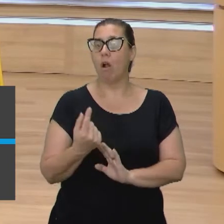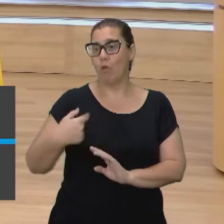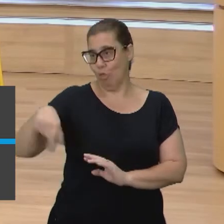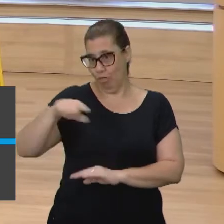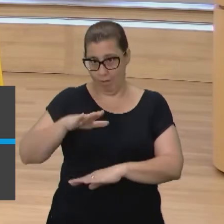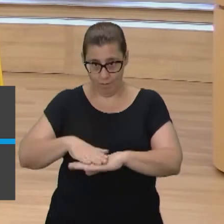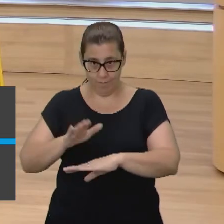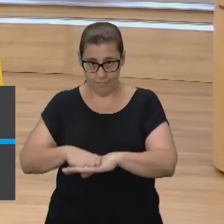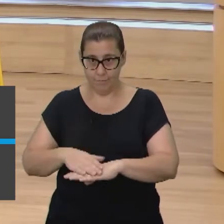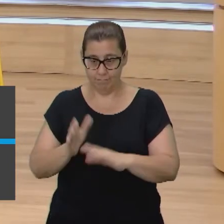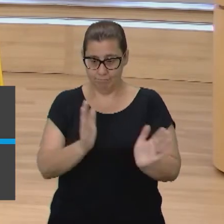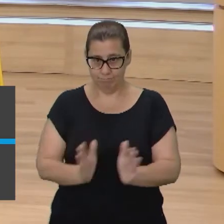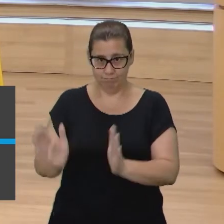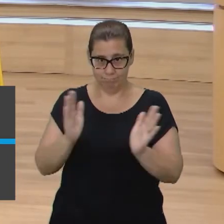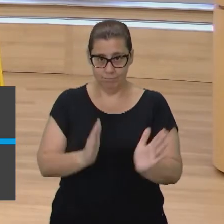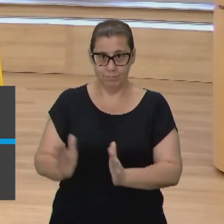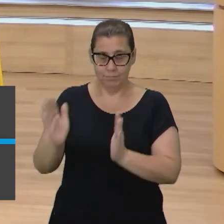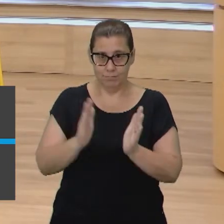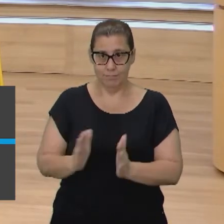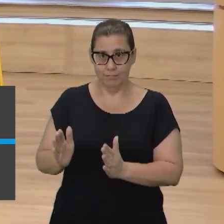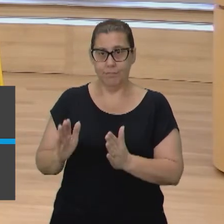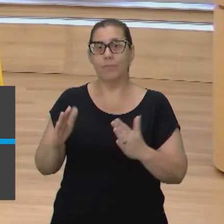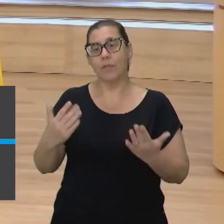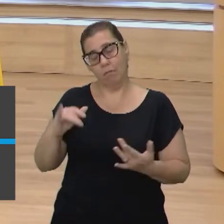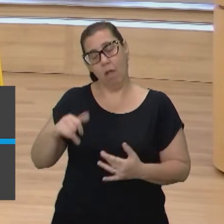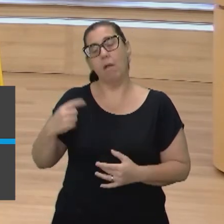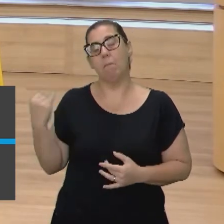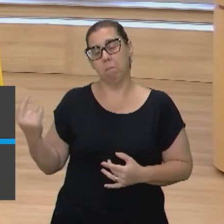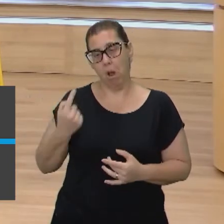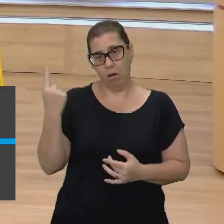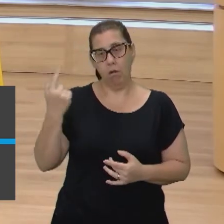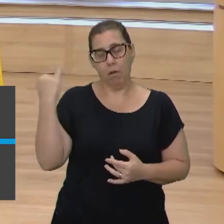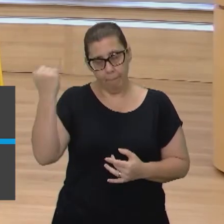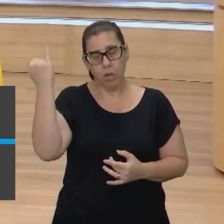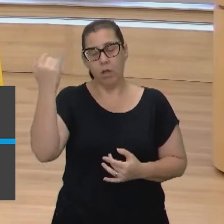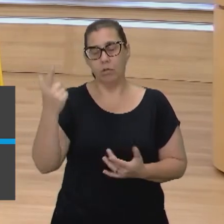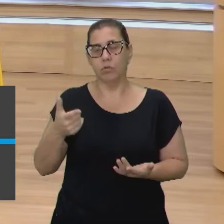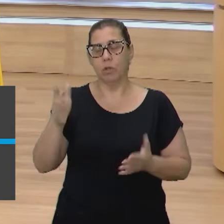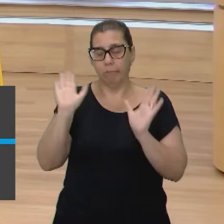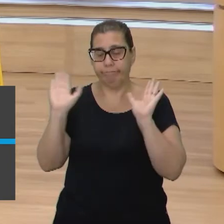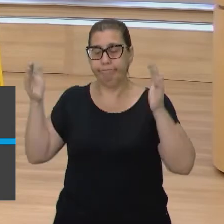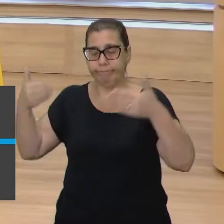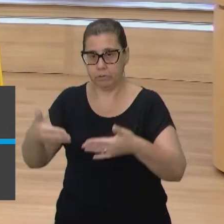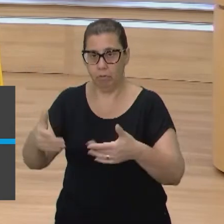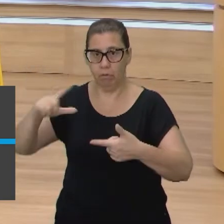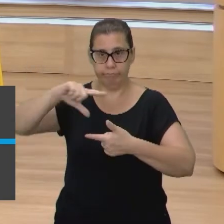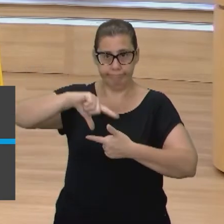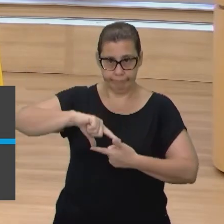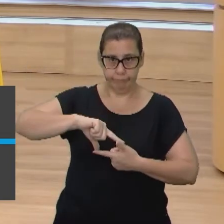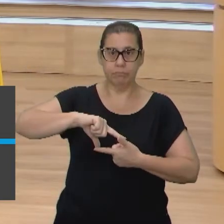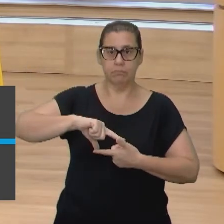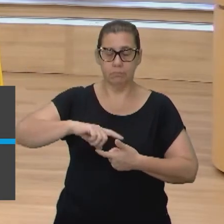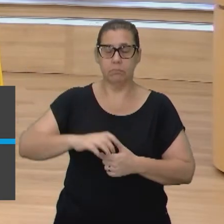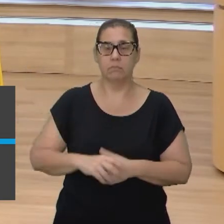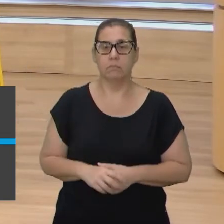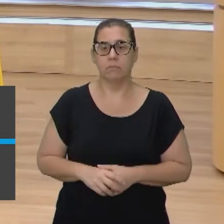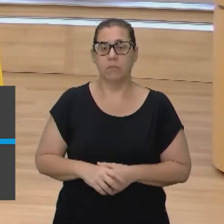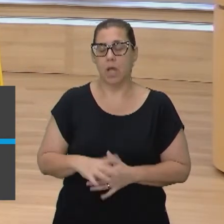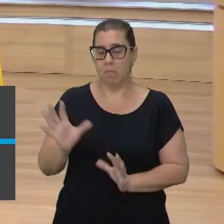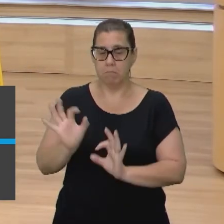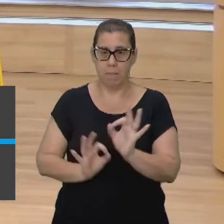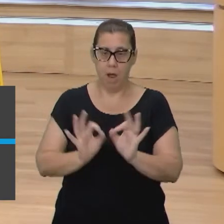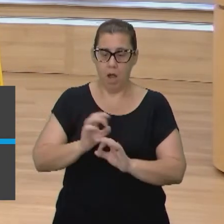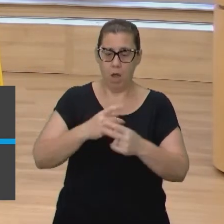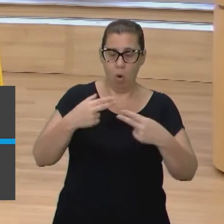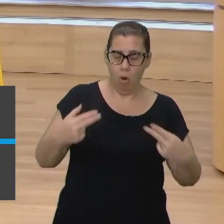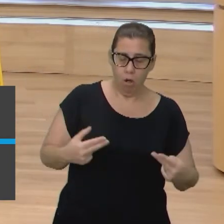nós. Então, esse é um elemento importante da alienação. Significa que o trabalhador ele cria algo,